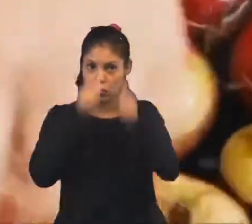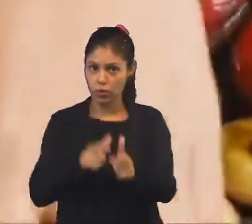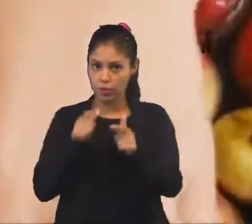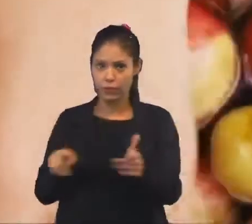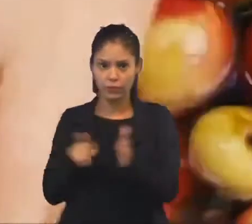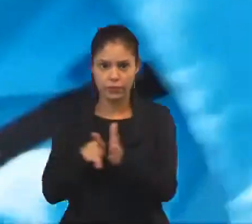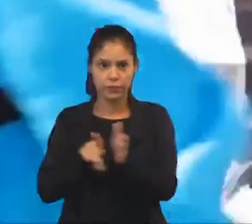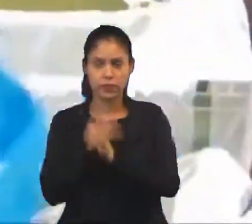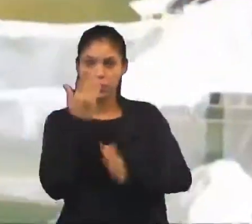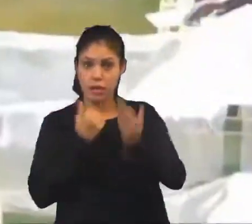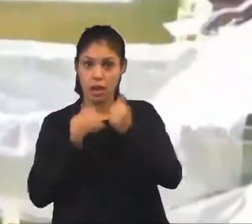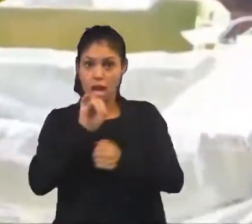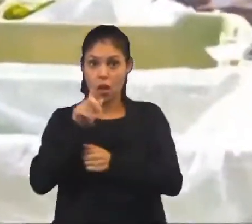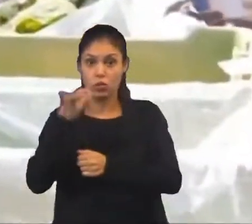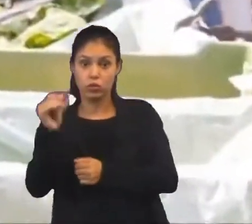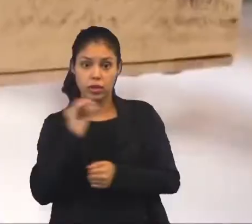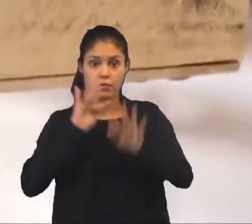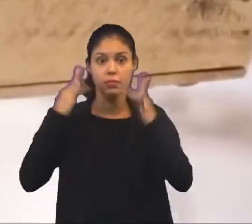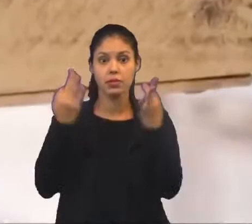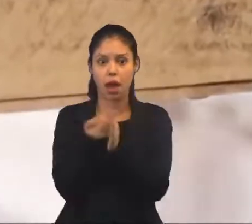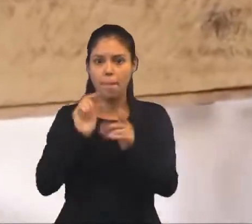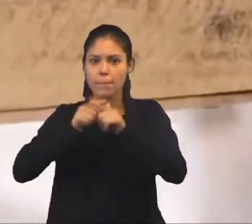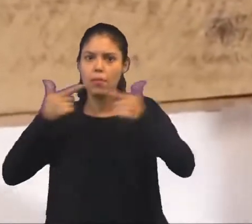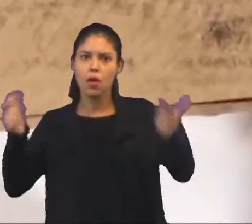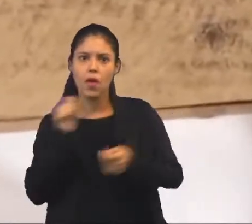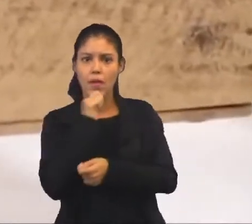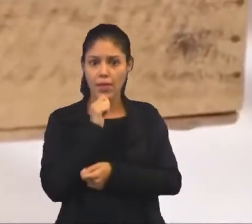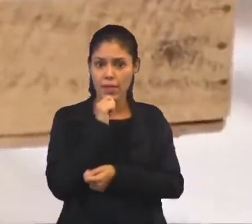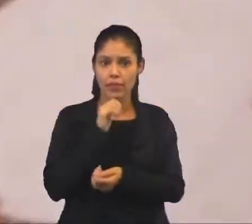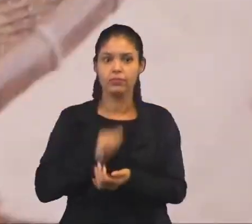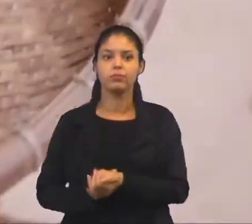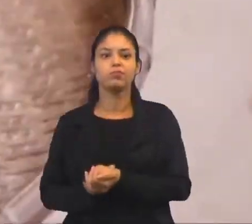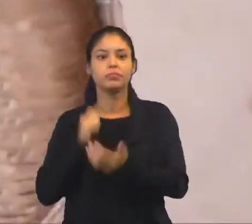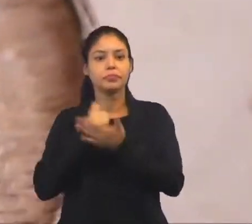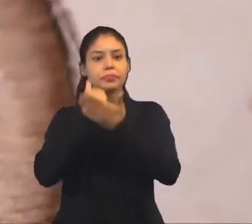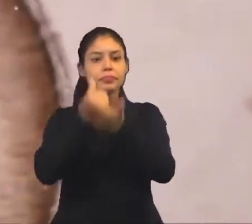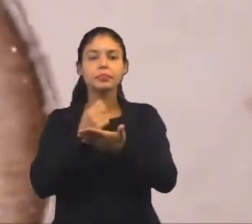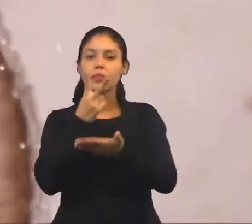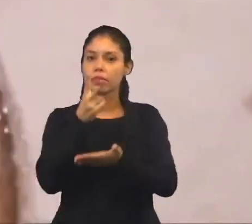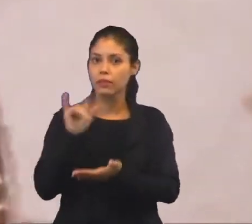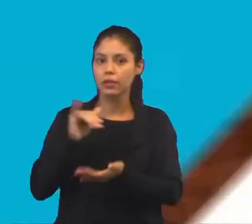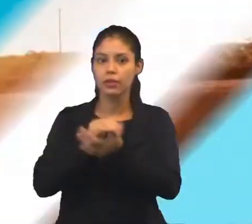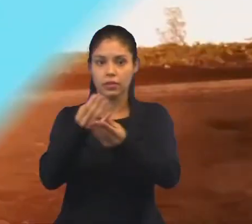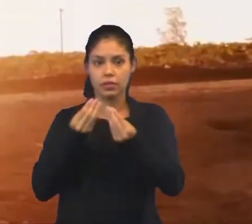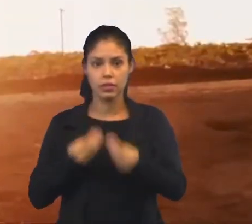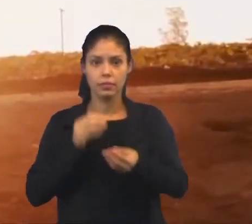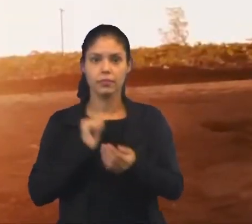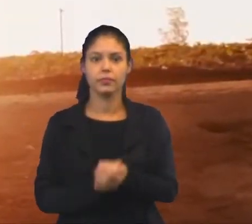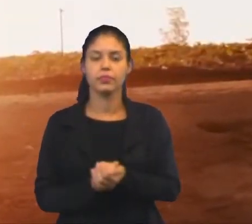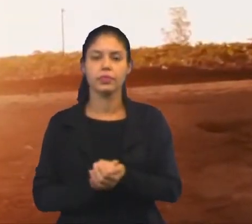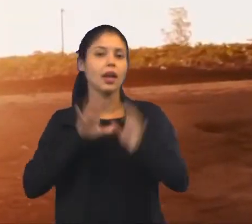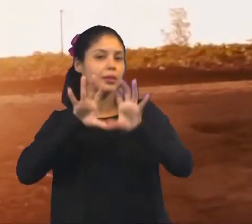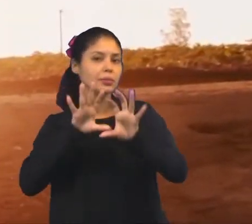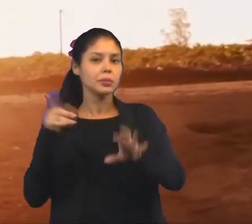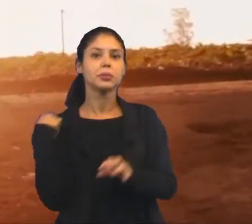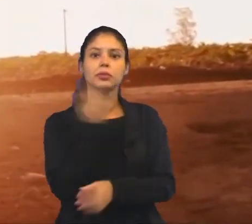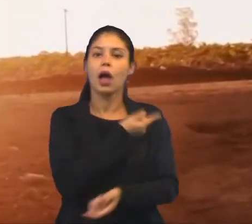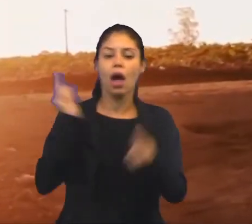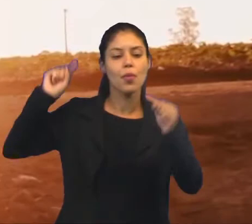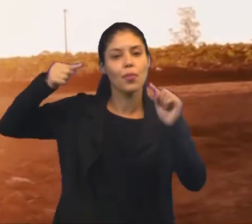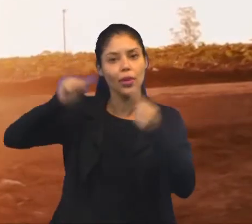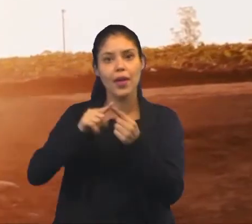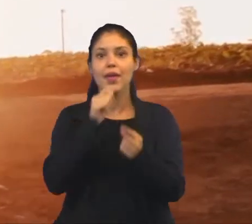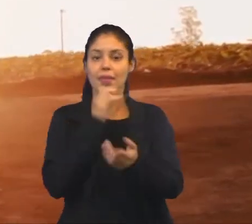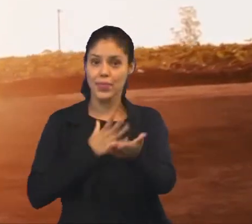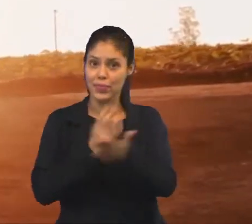da agroecologia familiar, maior será o apoio que esses produtores vão receber. Assim, vamos estar mais próximos de